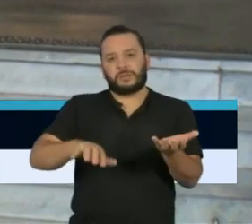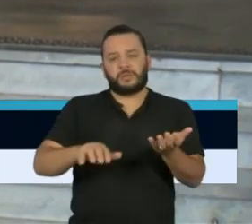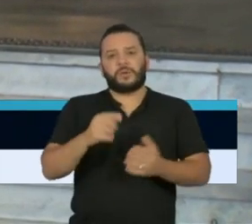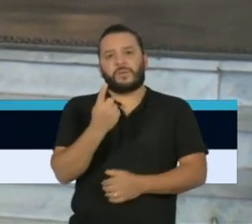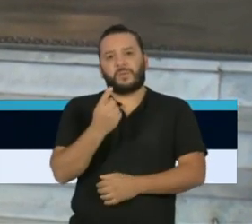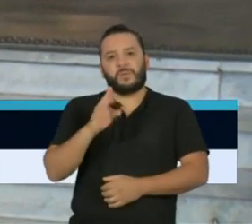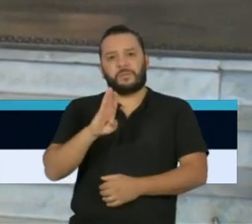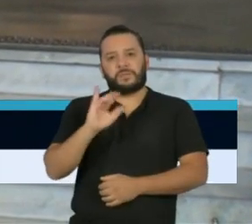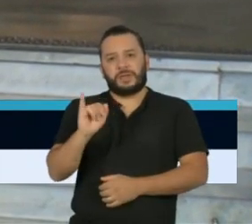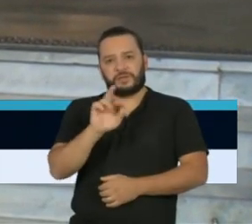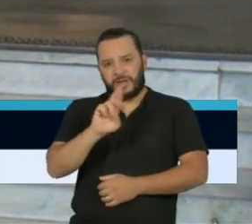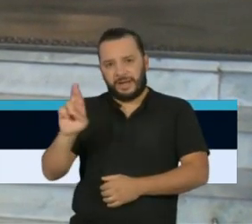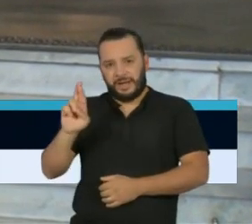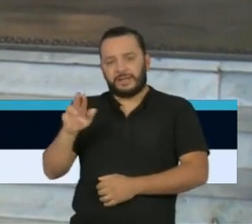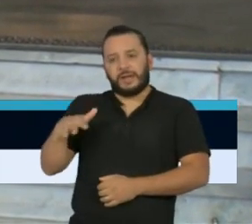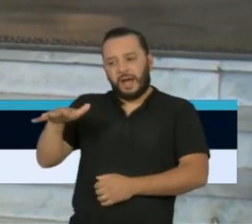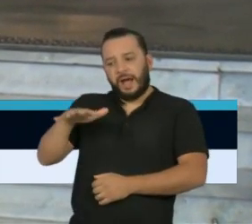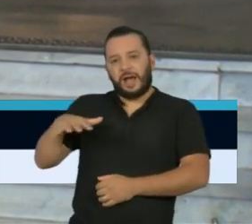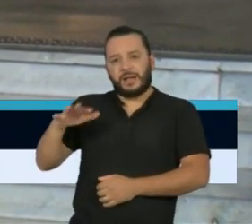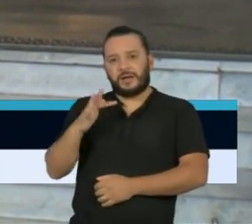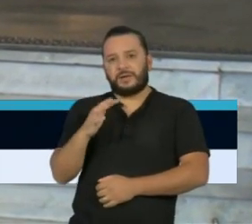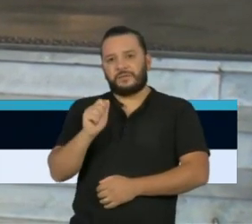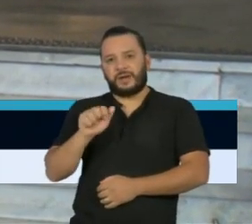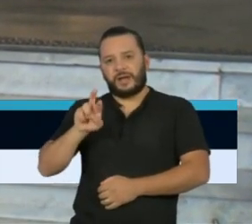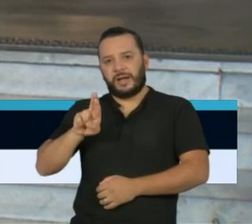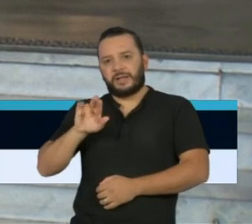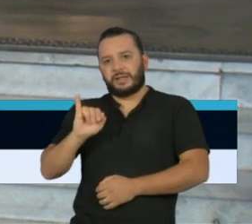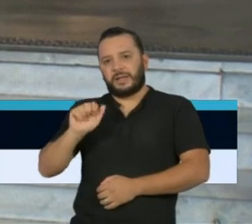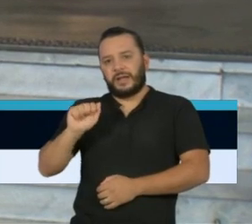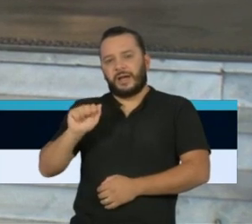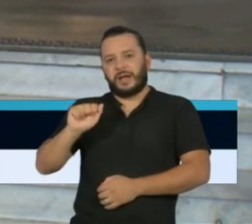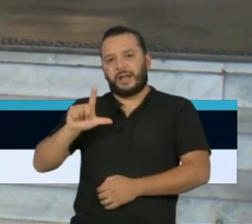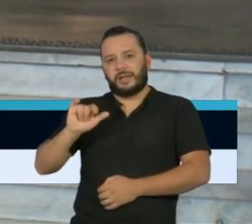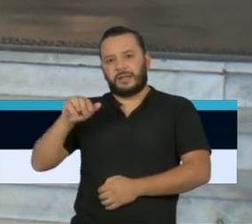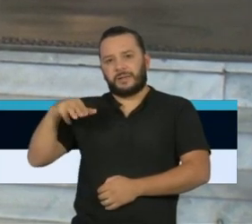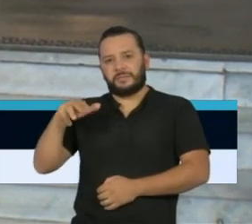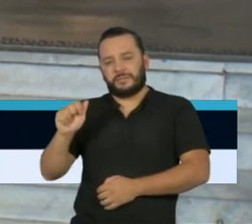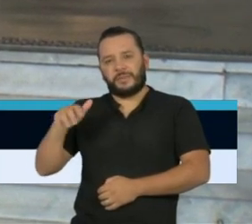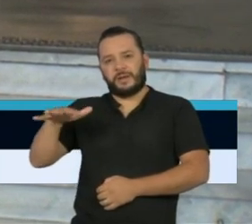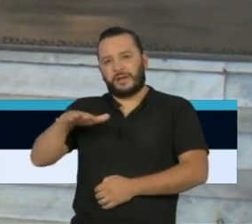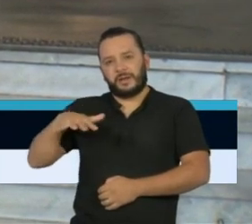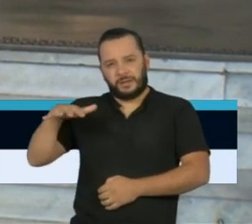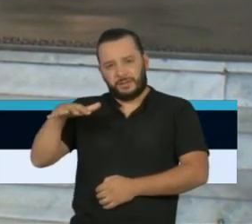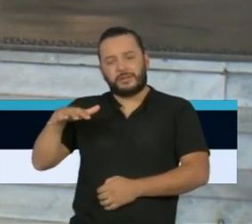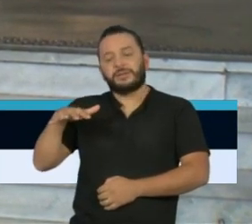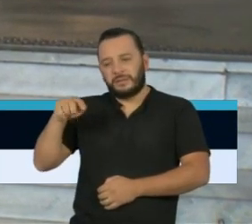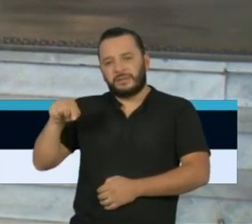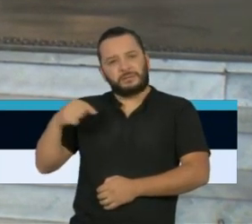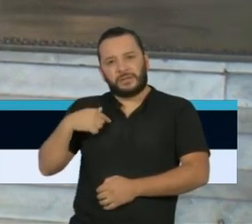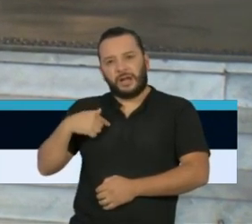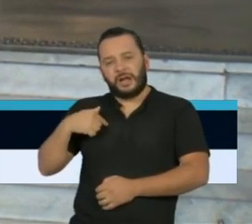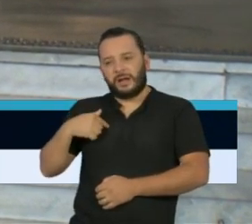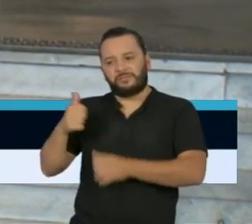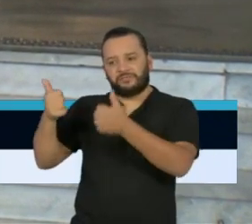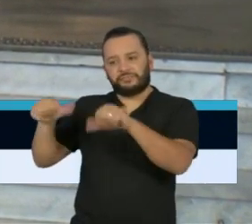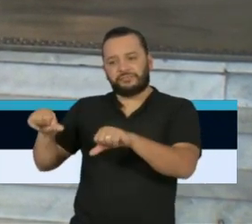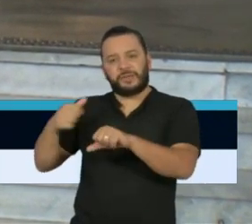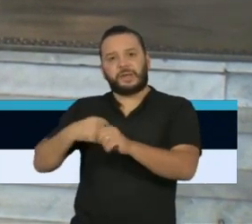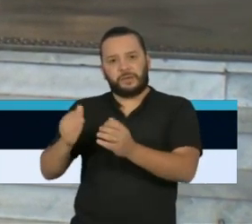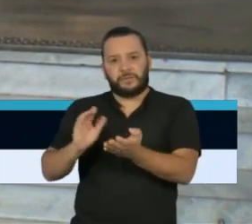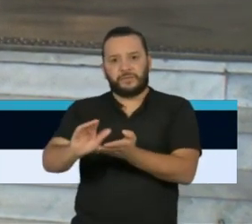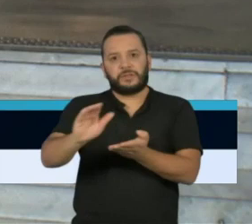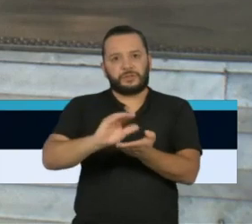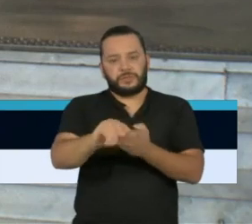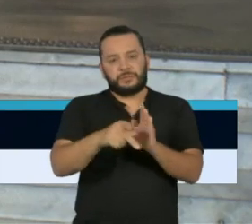destinado exclusivamente à área da Faria Lima e que agora a gente quer colocar e investir na área de